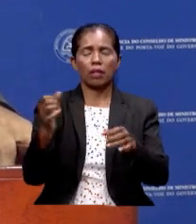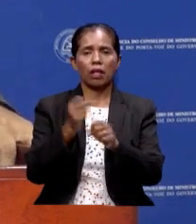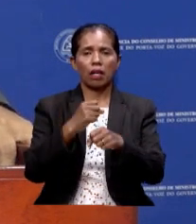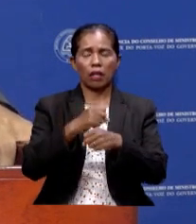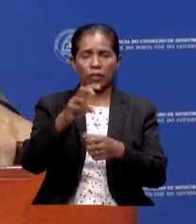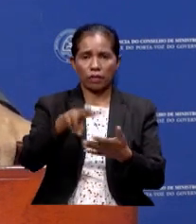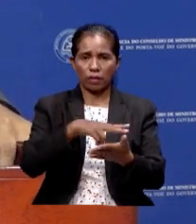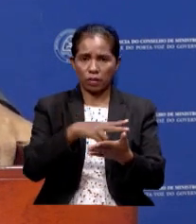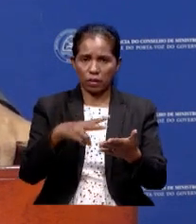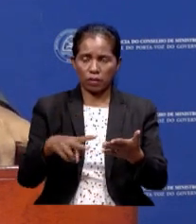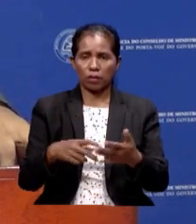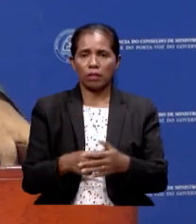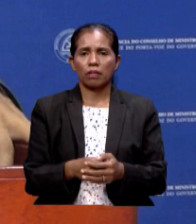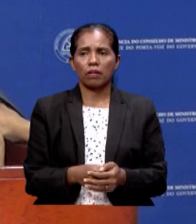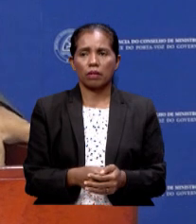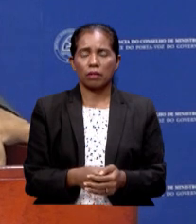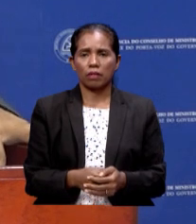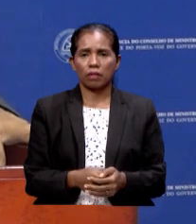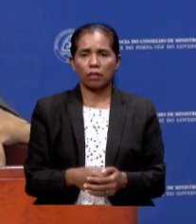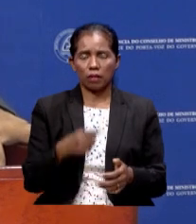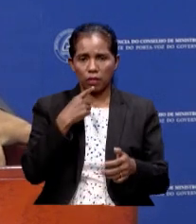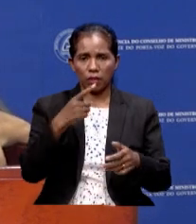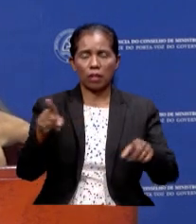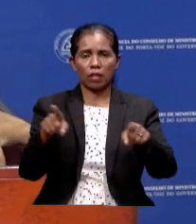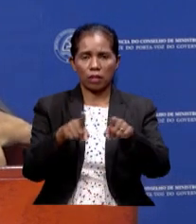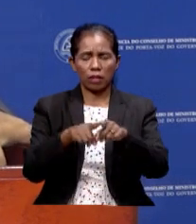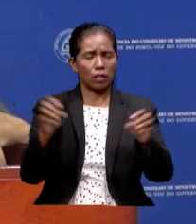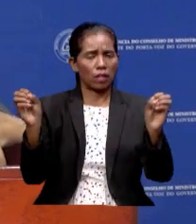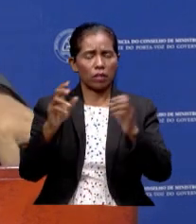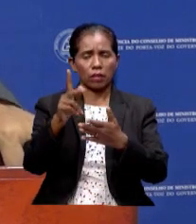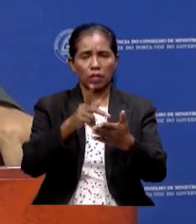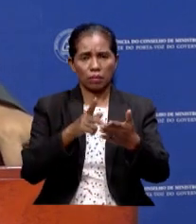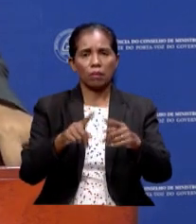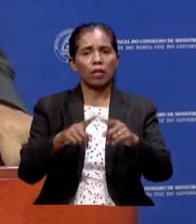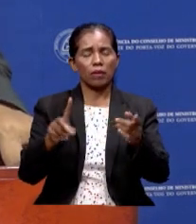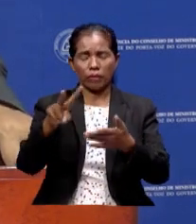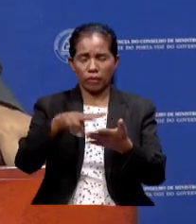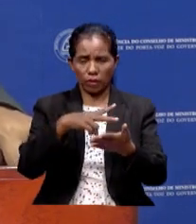ruma, não é bem que considera nessa lá os crime, mas bem violação.